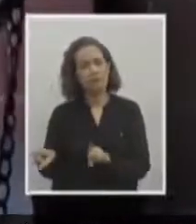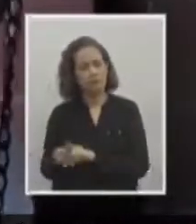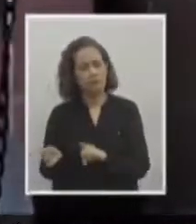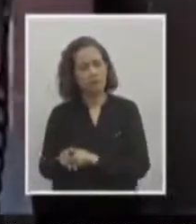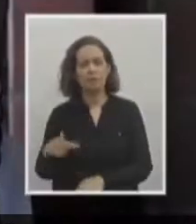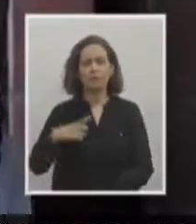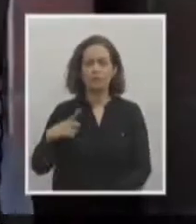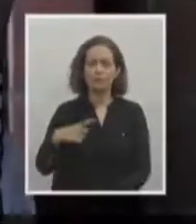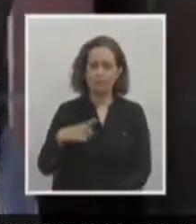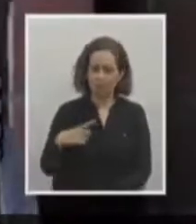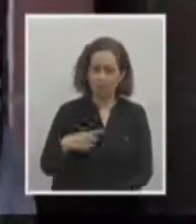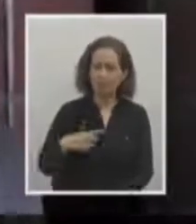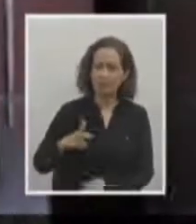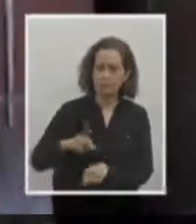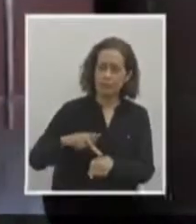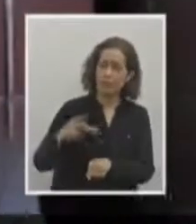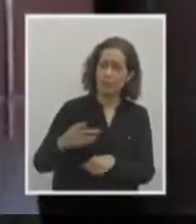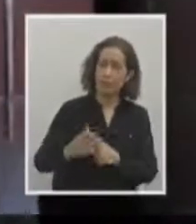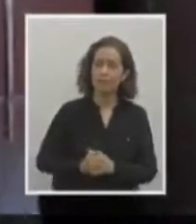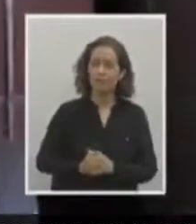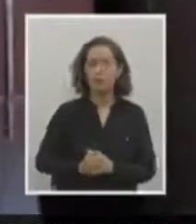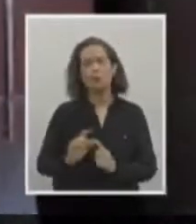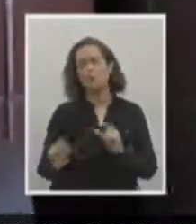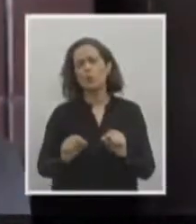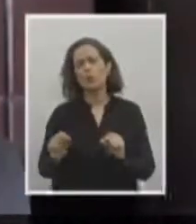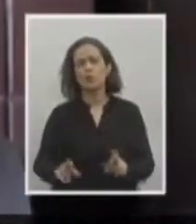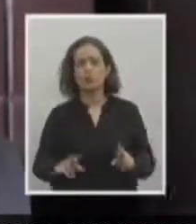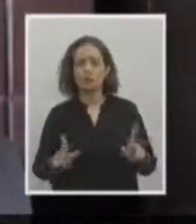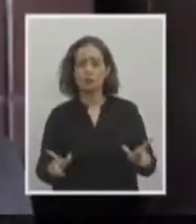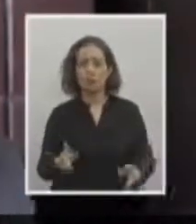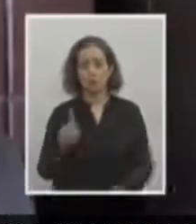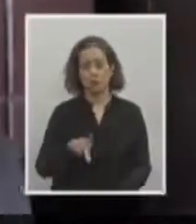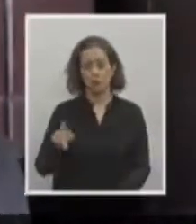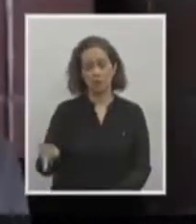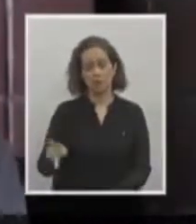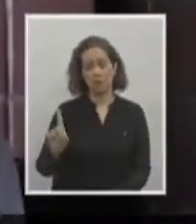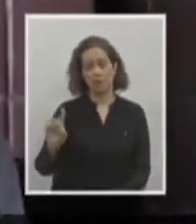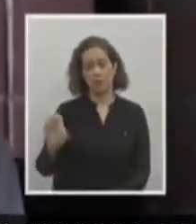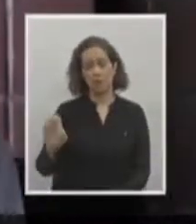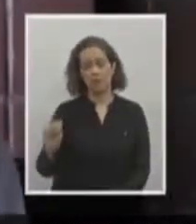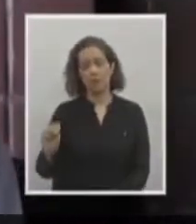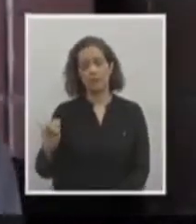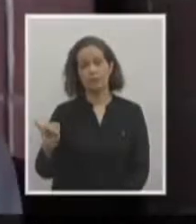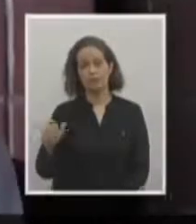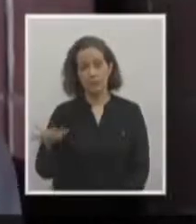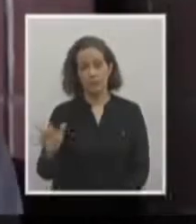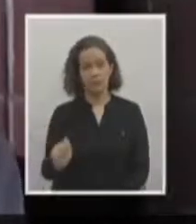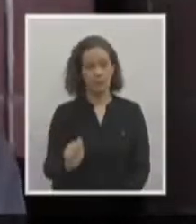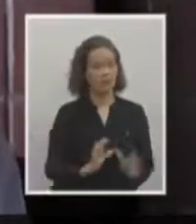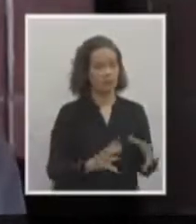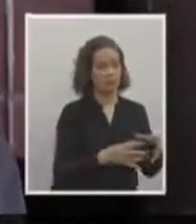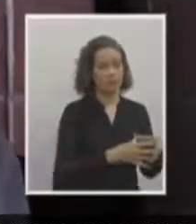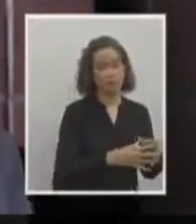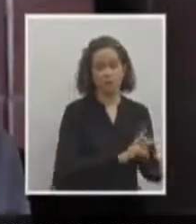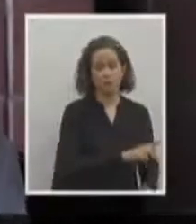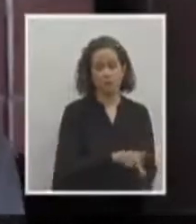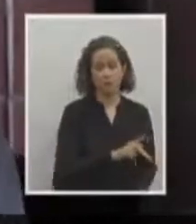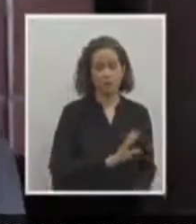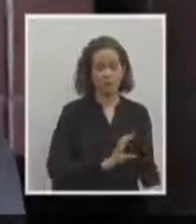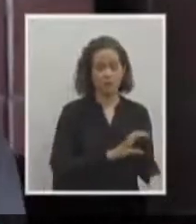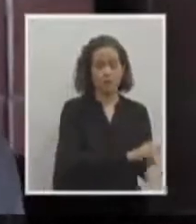especialização. Portanto, o que difere o professor designado do professor efetivo é o concurso. E é